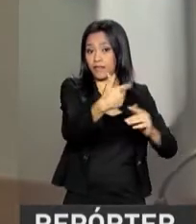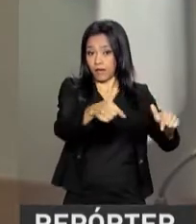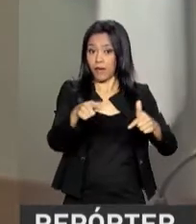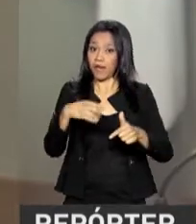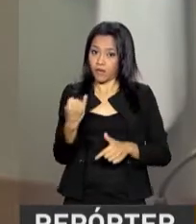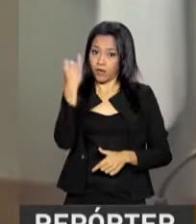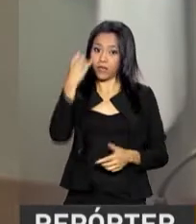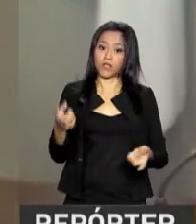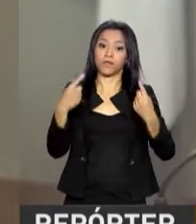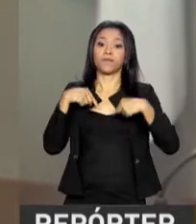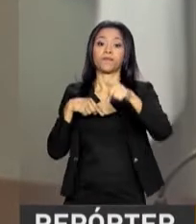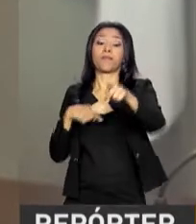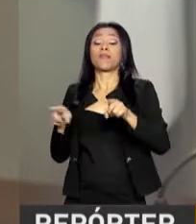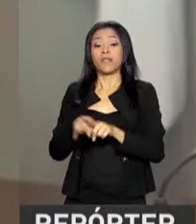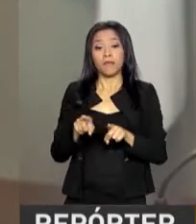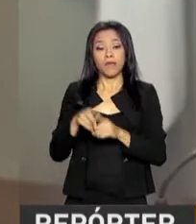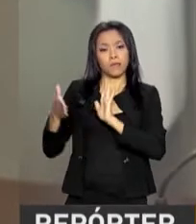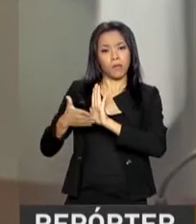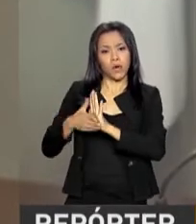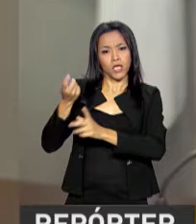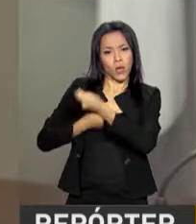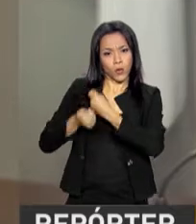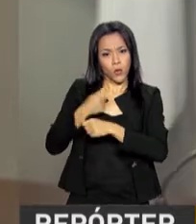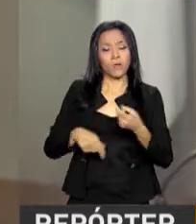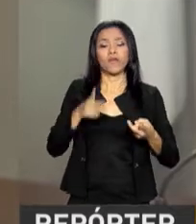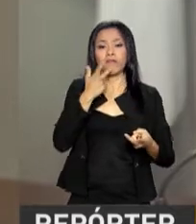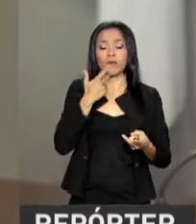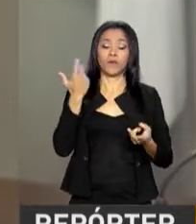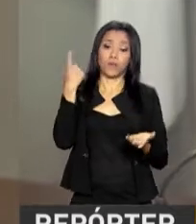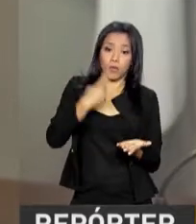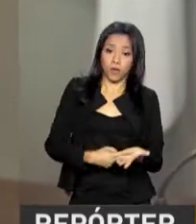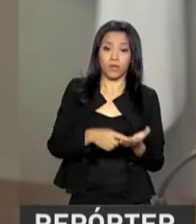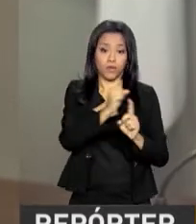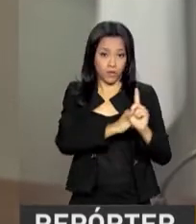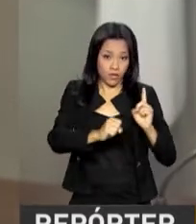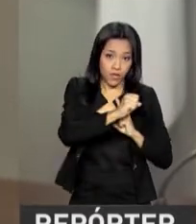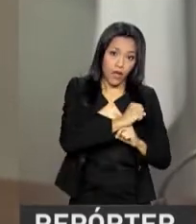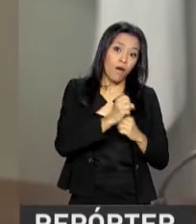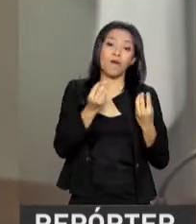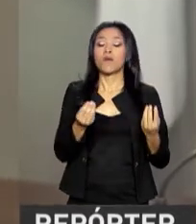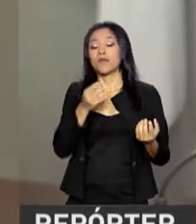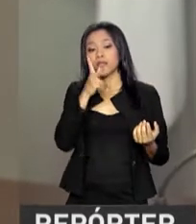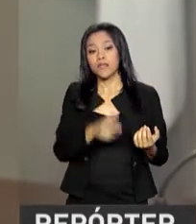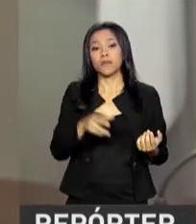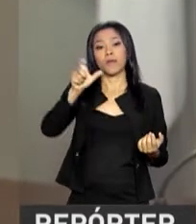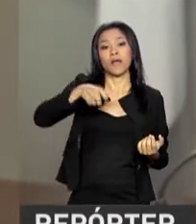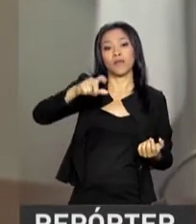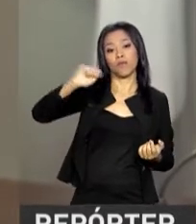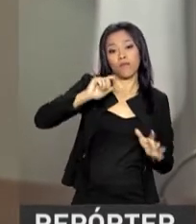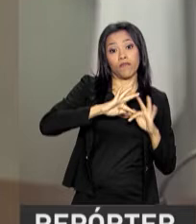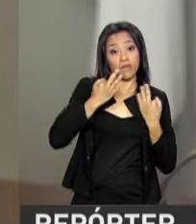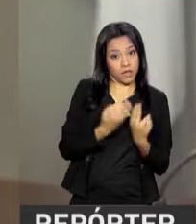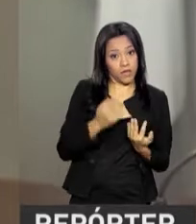das medidas econômicas temer destacou a responsabilidade social por meio da valorização de programas como o bolsa família o